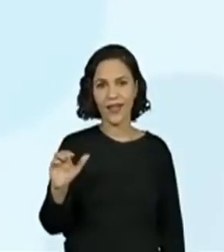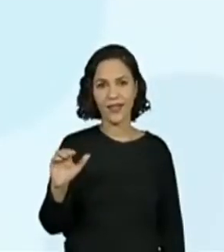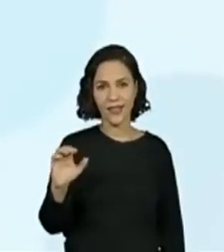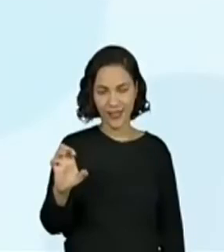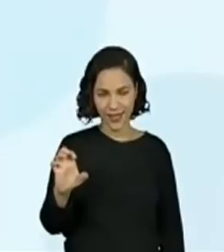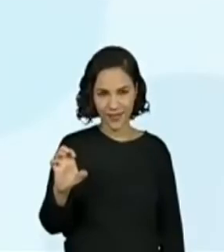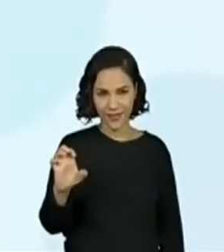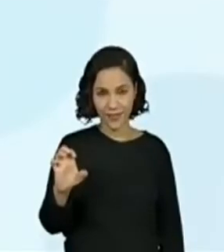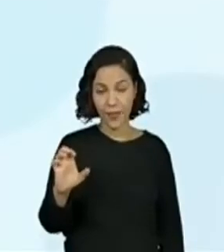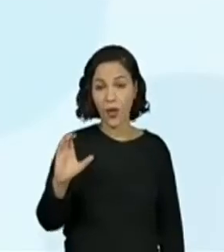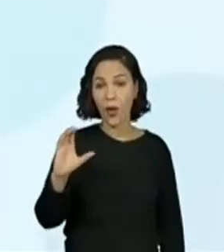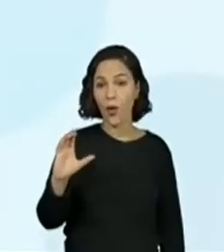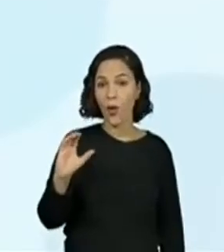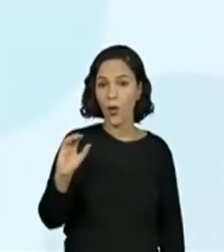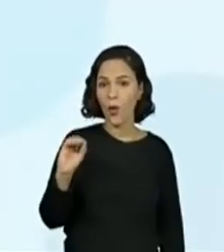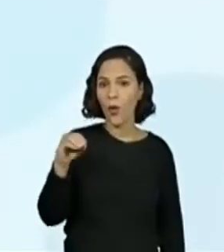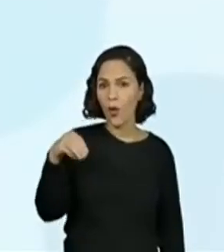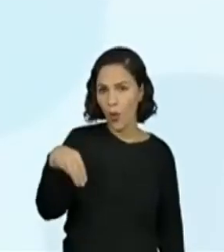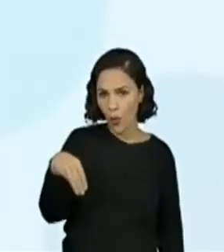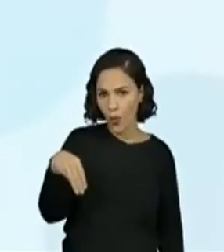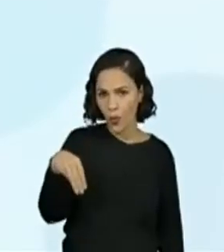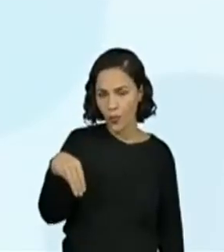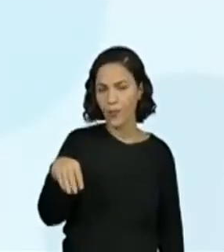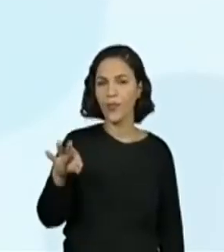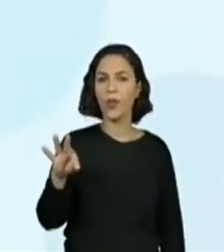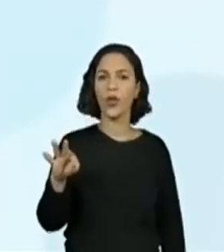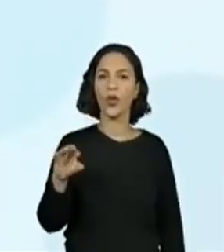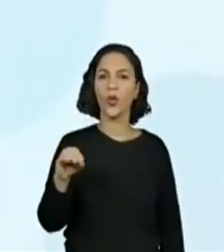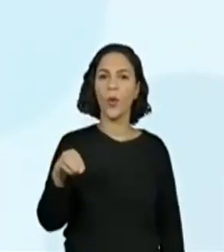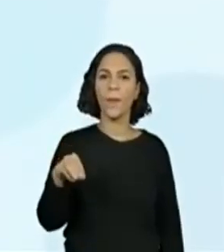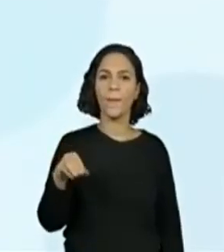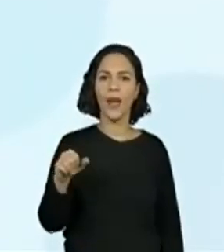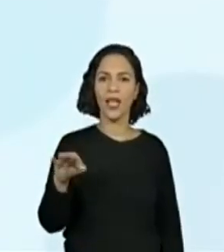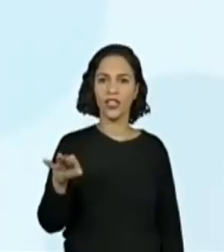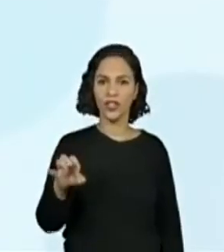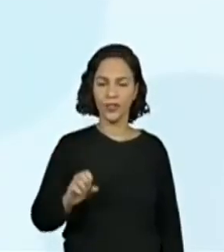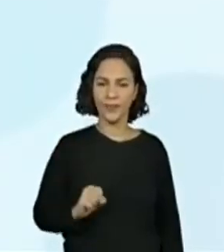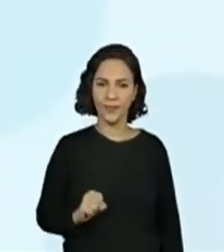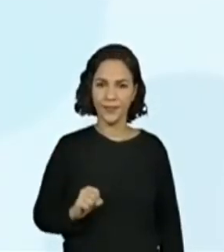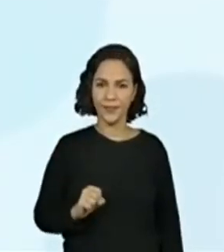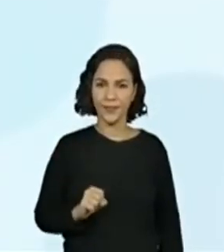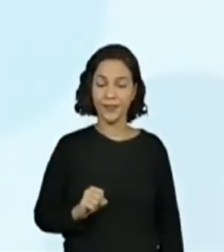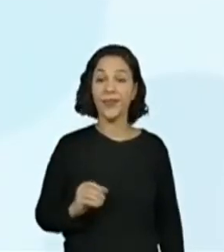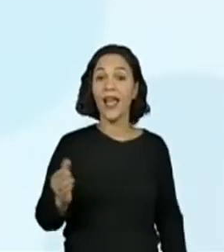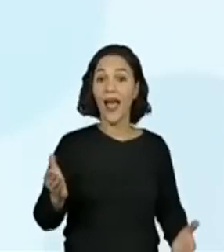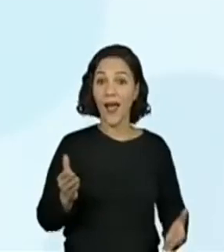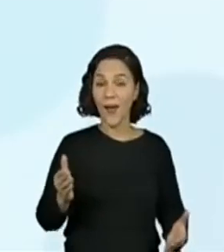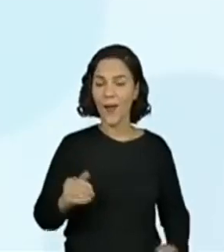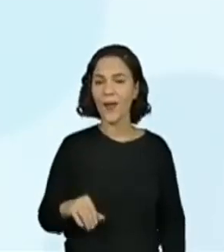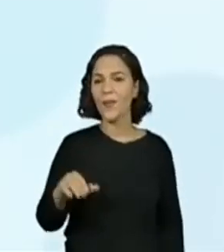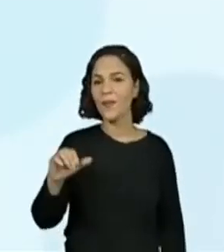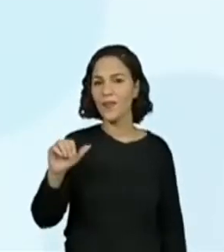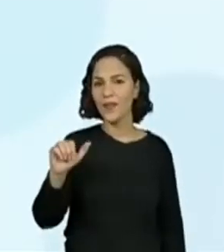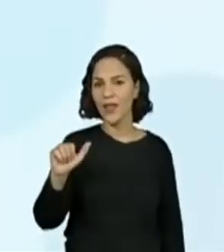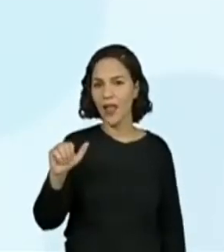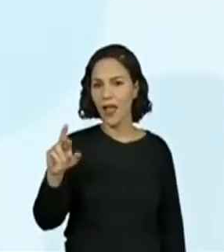de alface com tomate. E agora a gente tem arroz com feijão.